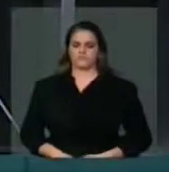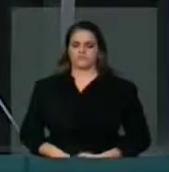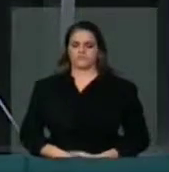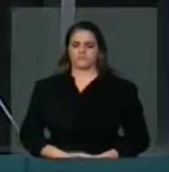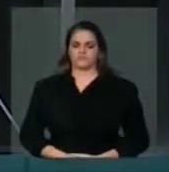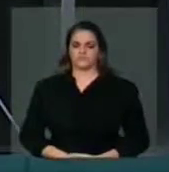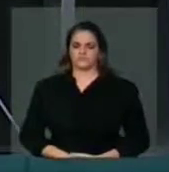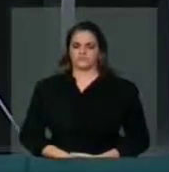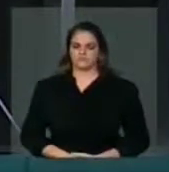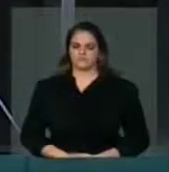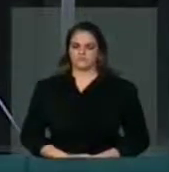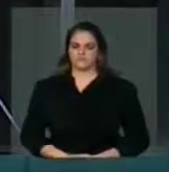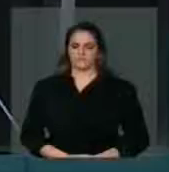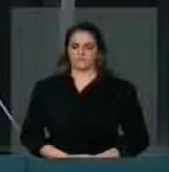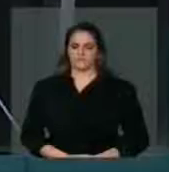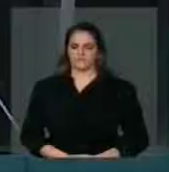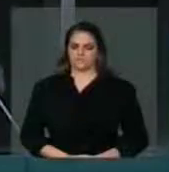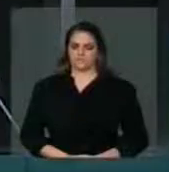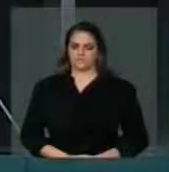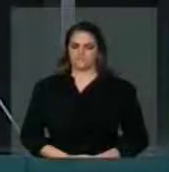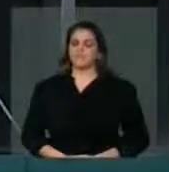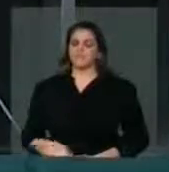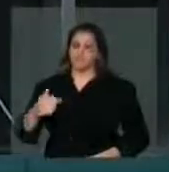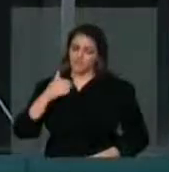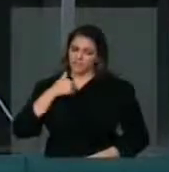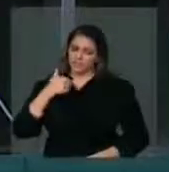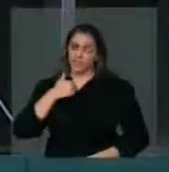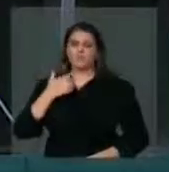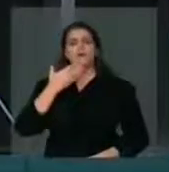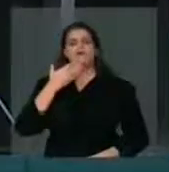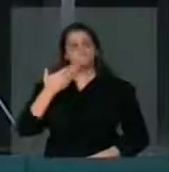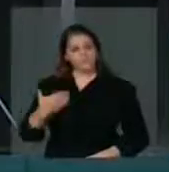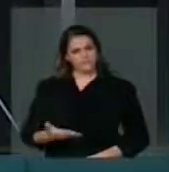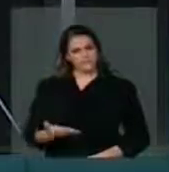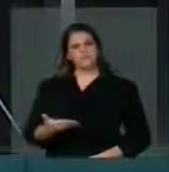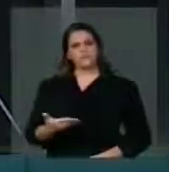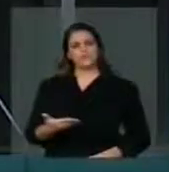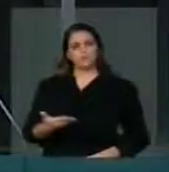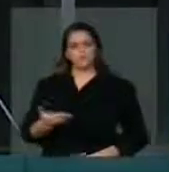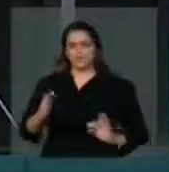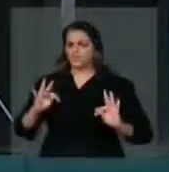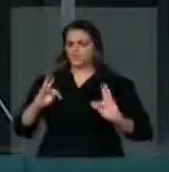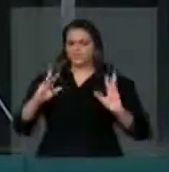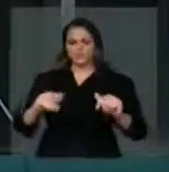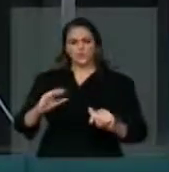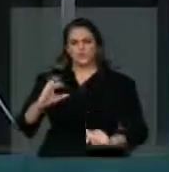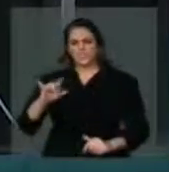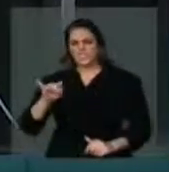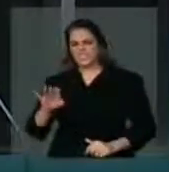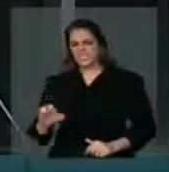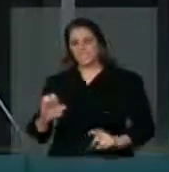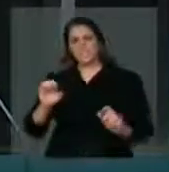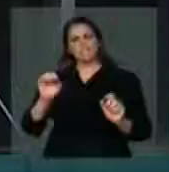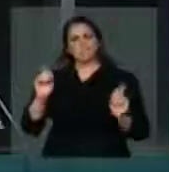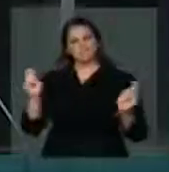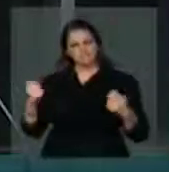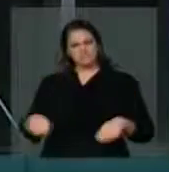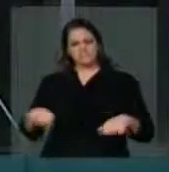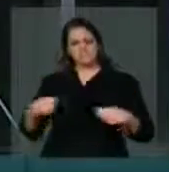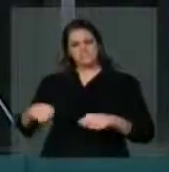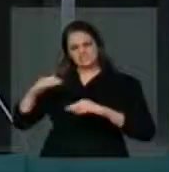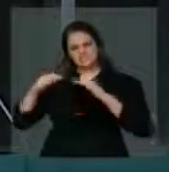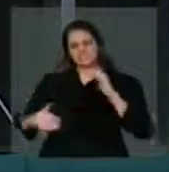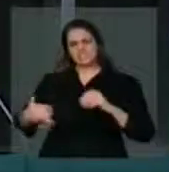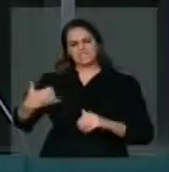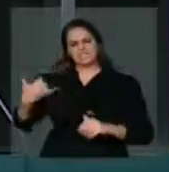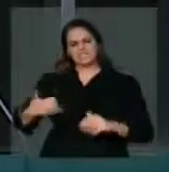Só mais um minuto. Conclui, deputado. Apesar de que eu sou a favor de redução para todos os crimes, e para crimes hediondos não